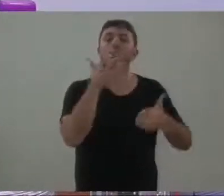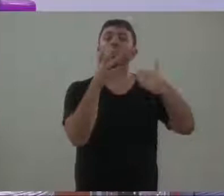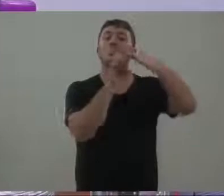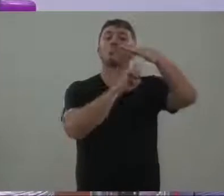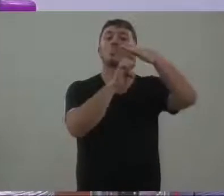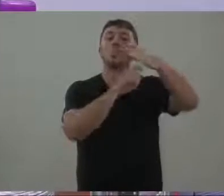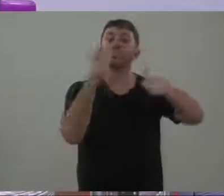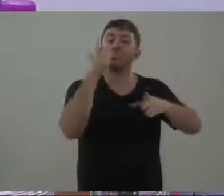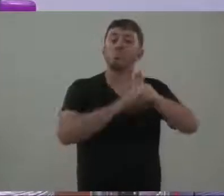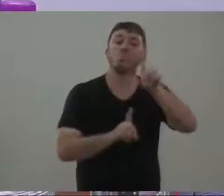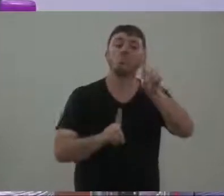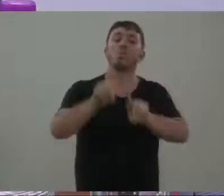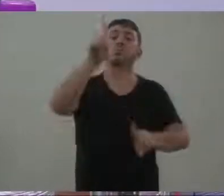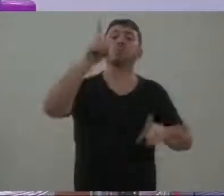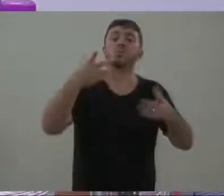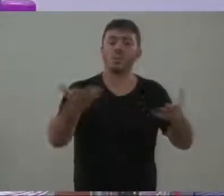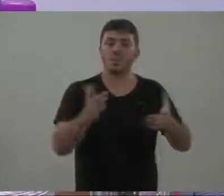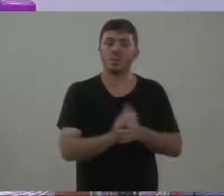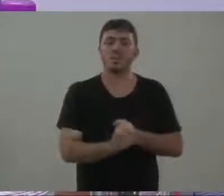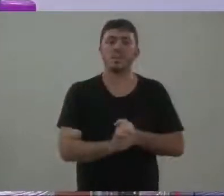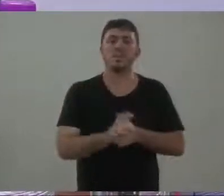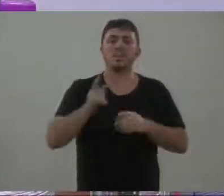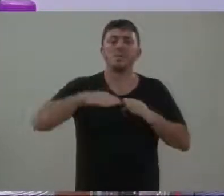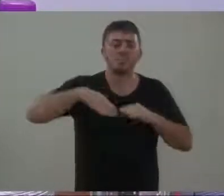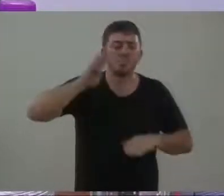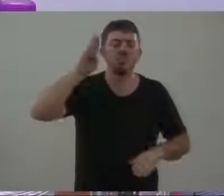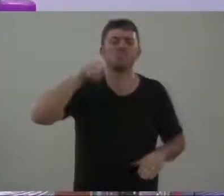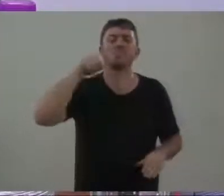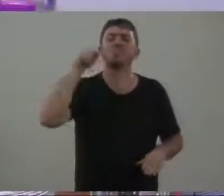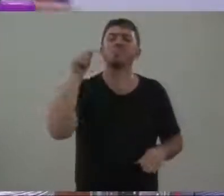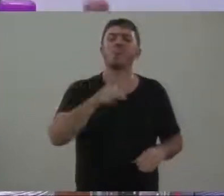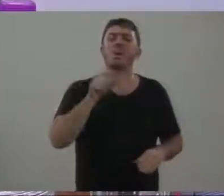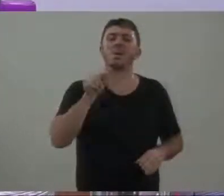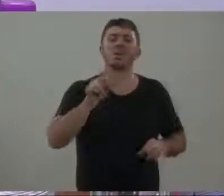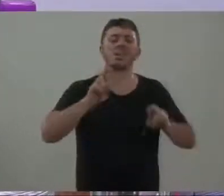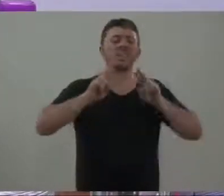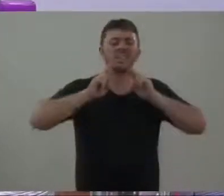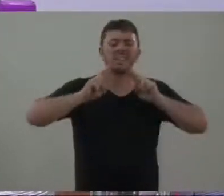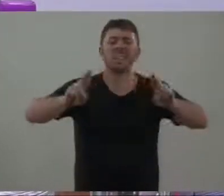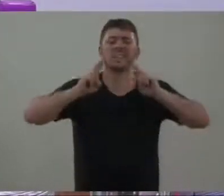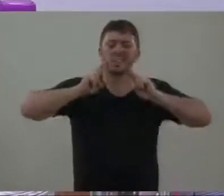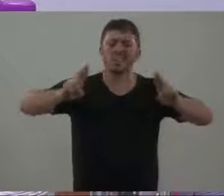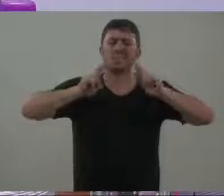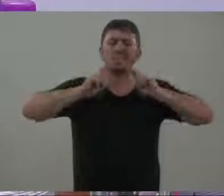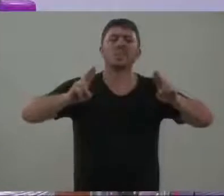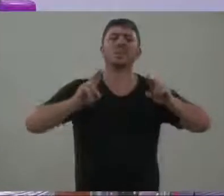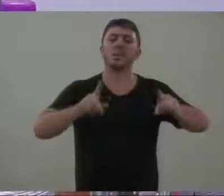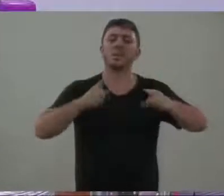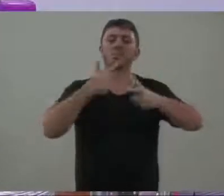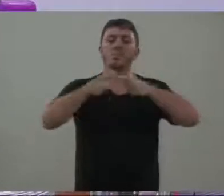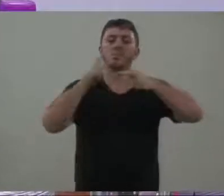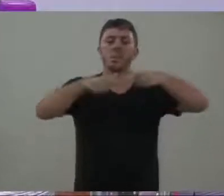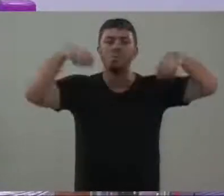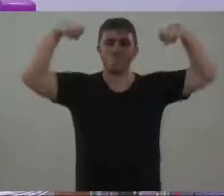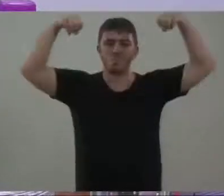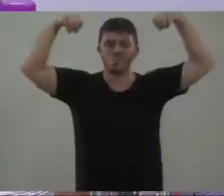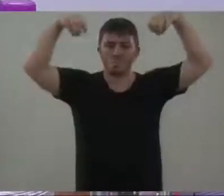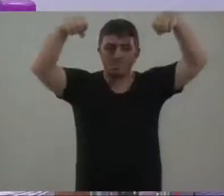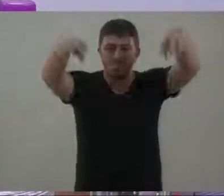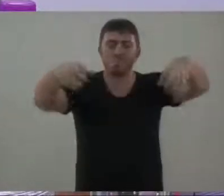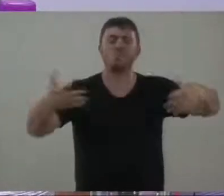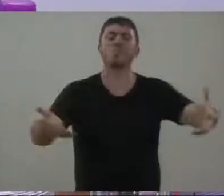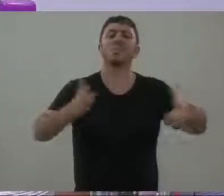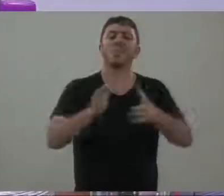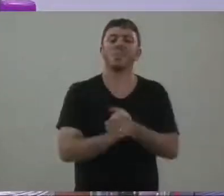problema da cidade. Porque uma das reclamações maior nessa casa, indicação de nós, vereadores, eu tenho certeza que é a iluminação. E a esperança nossa é que